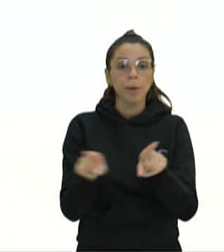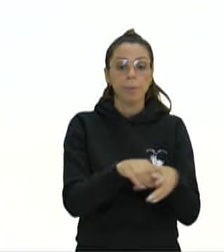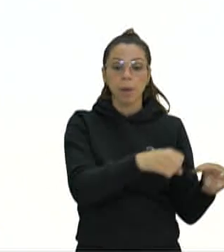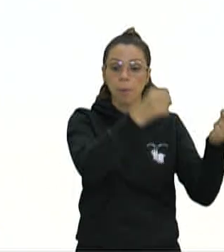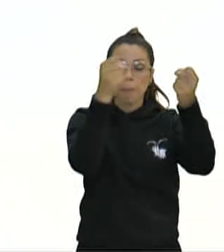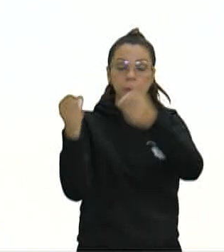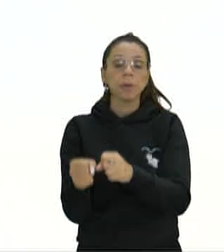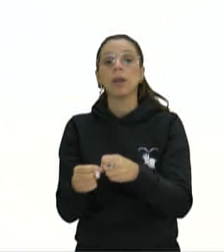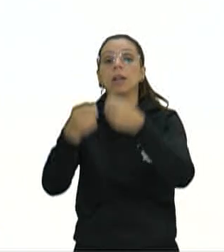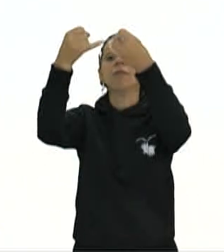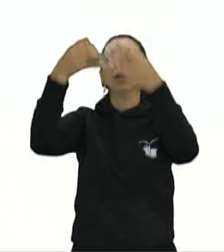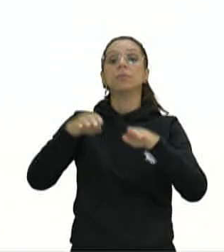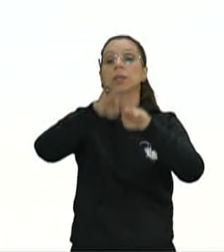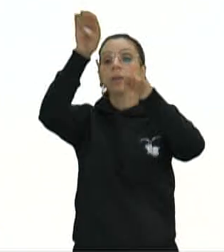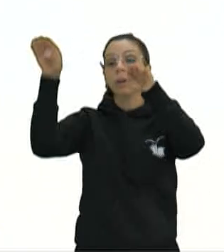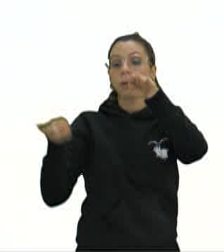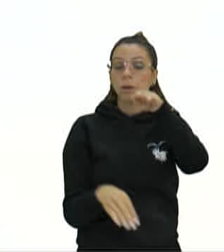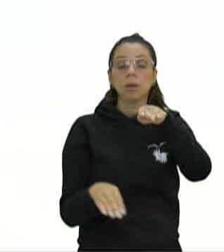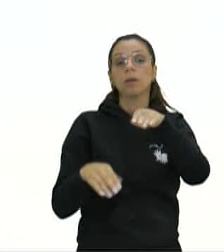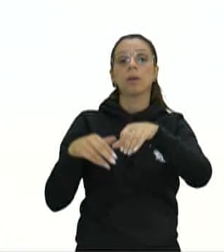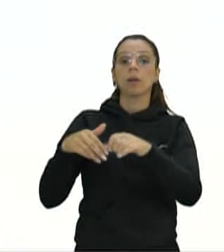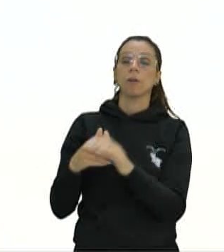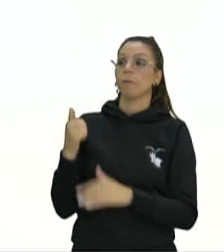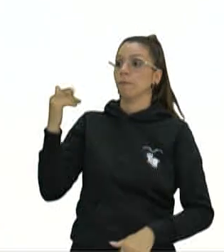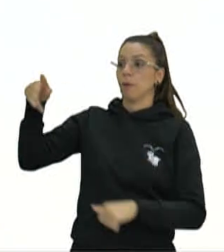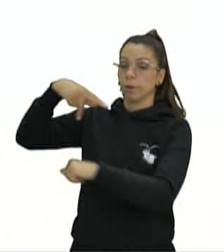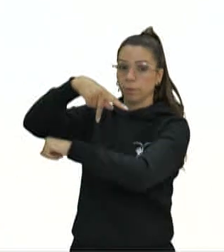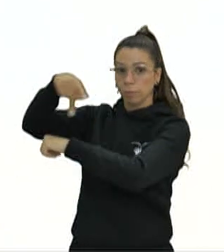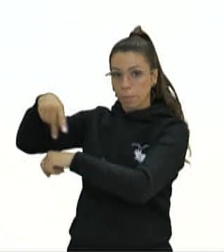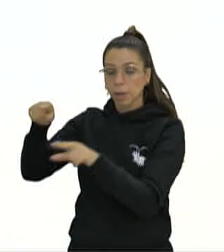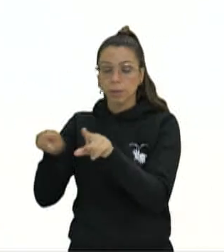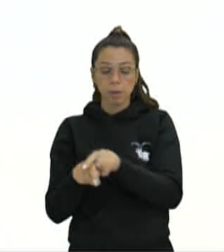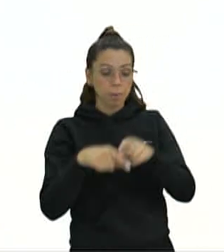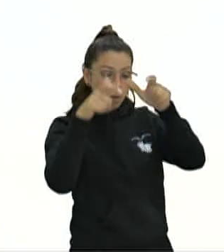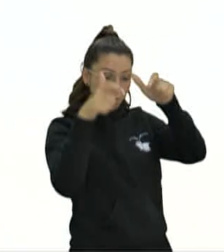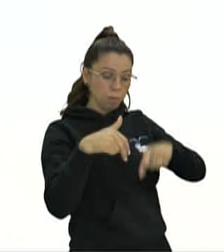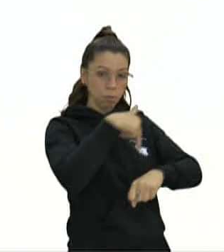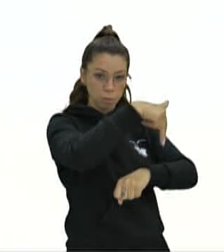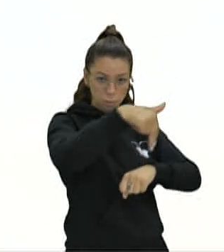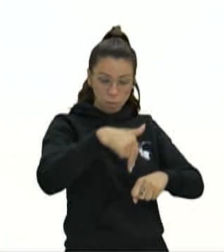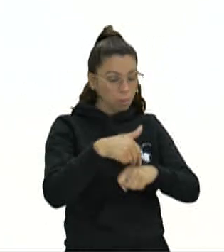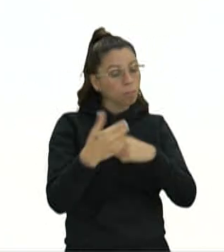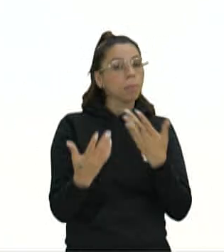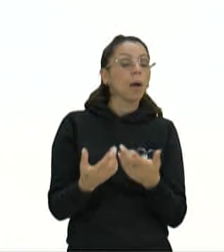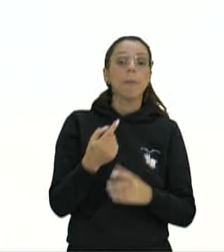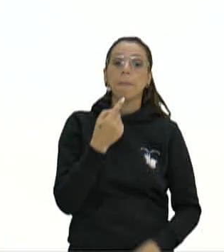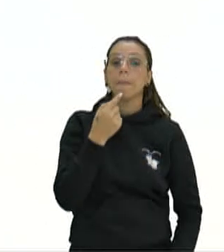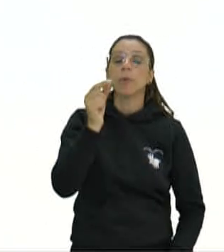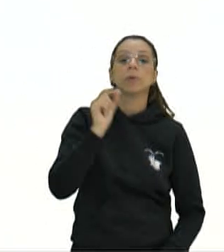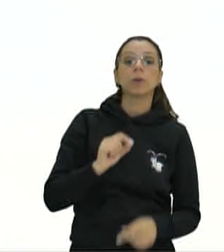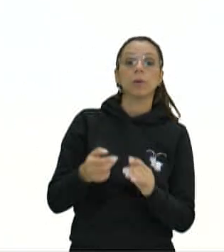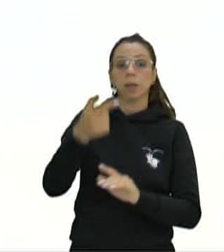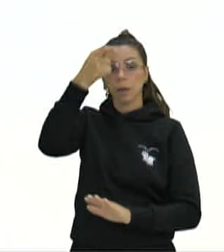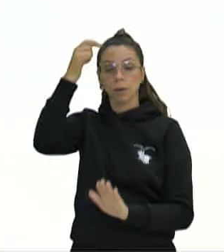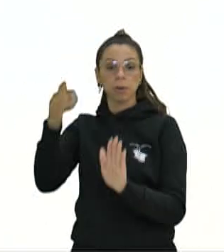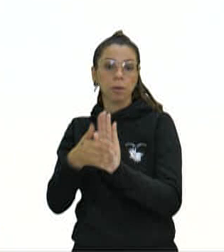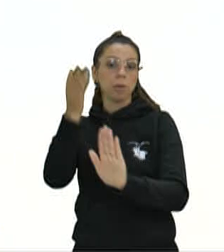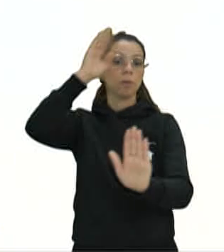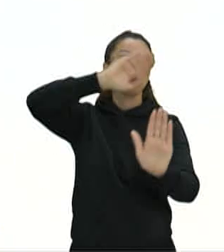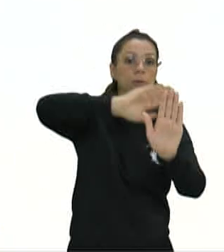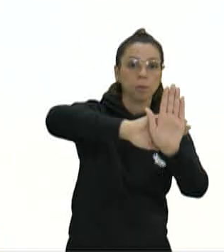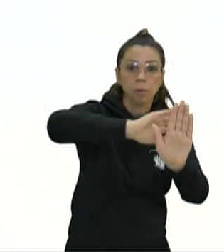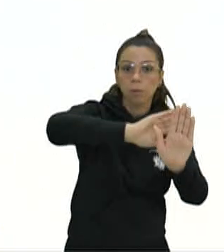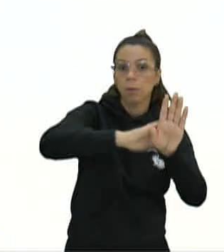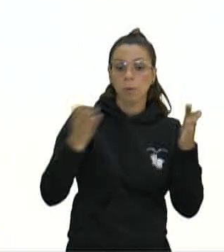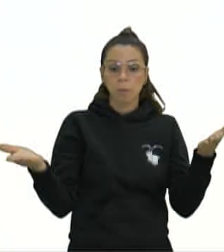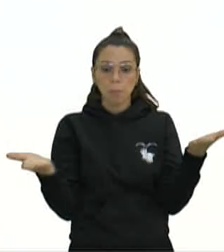sociais nos planos internacional e local para demonstrar o caráter ideológico de tal posição sobre o momento atual